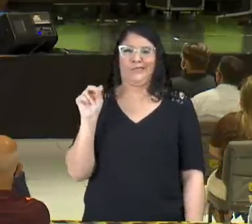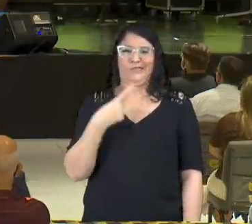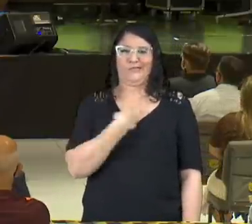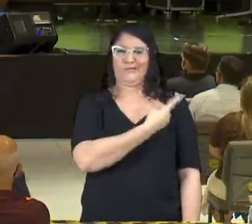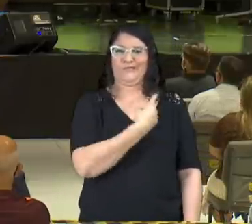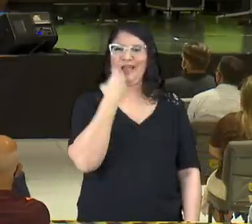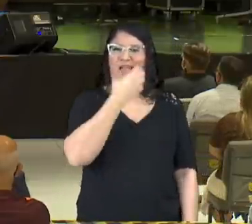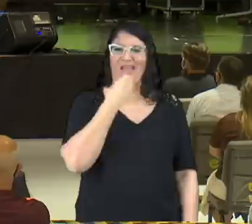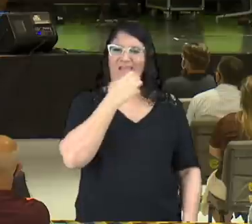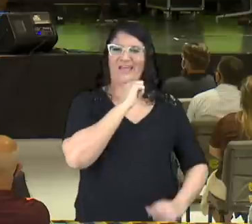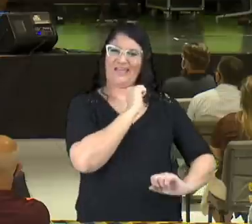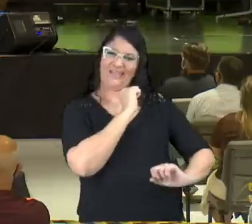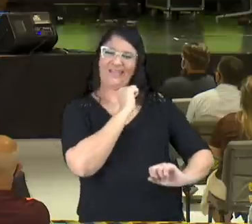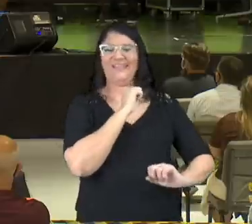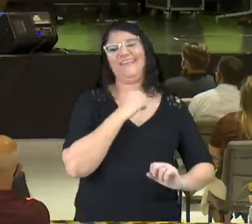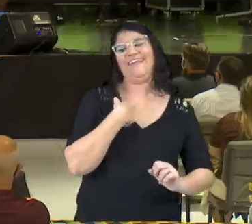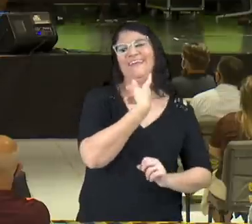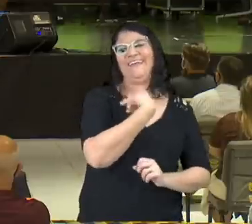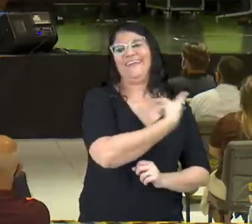Massinho e Serchecha, né?